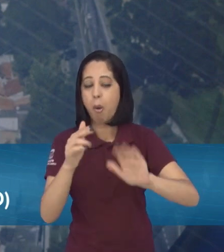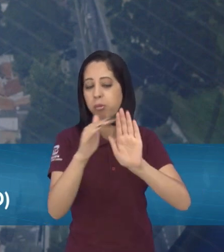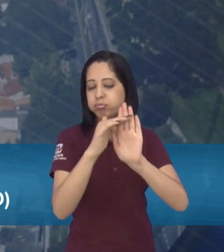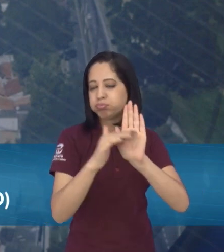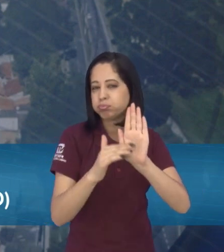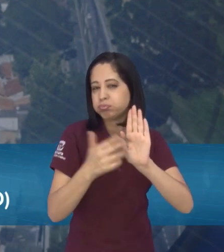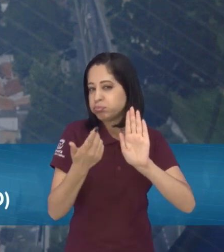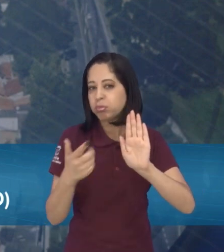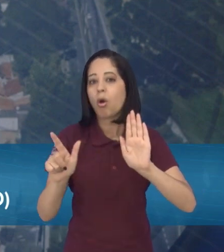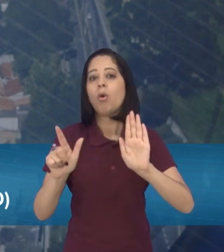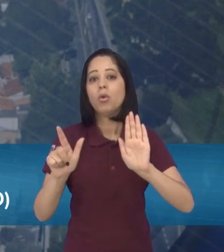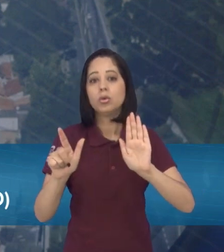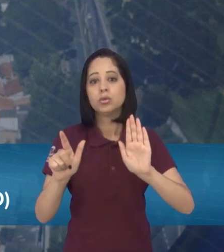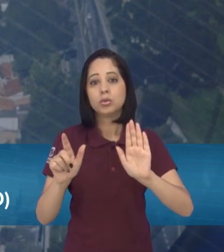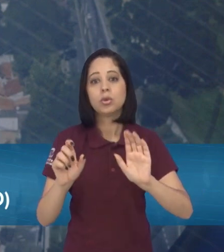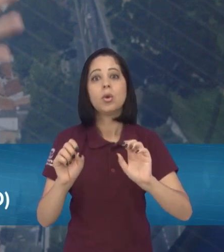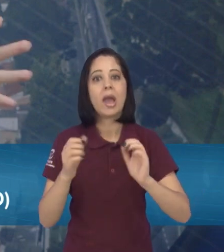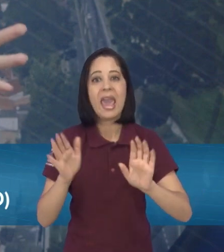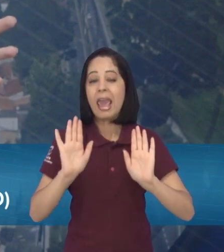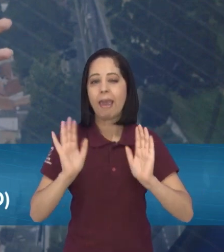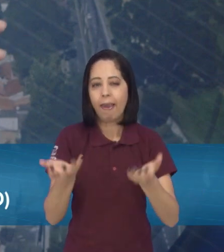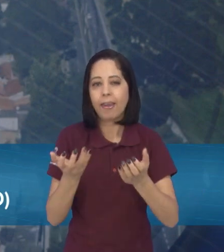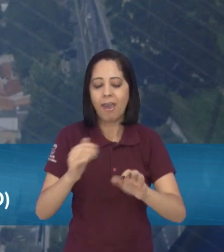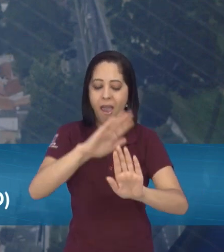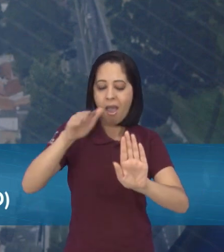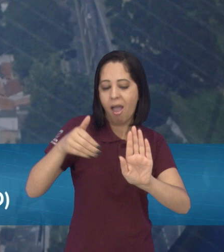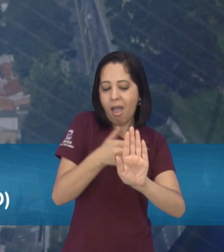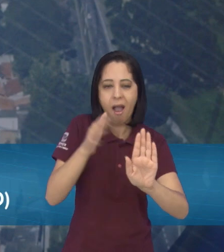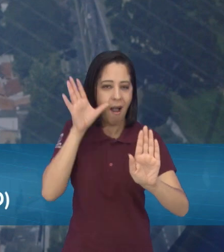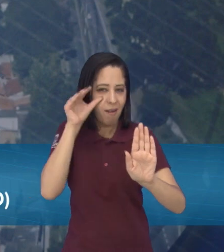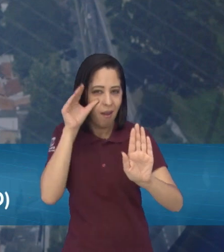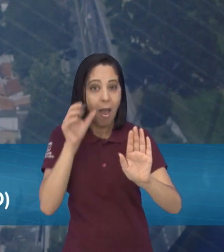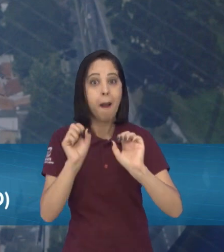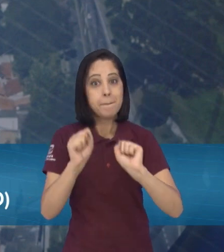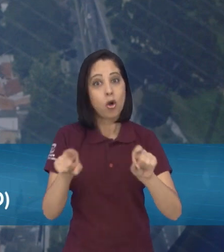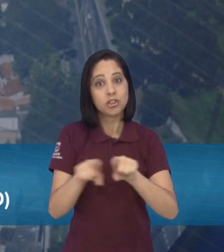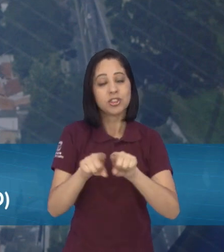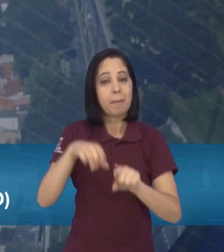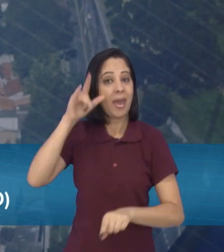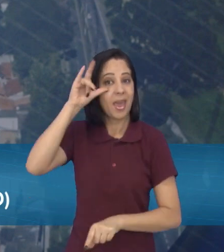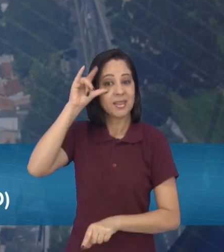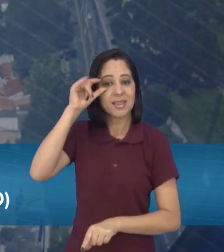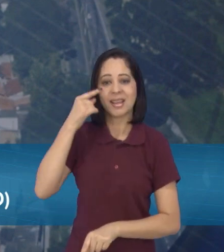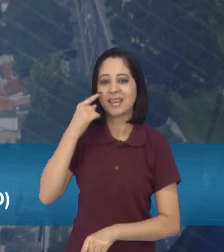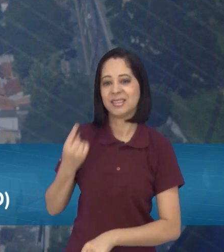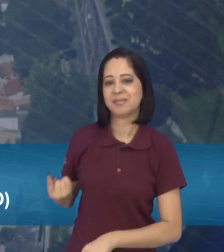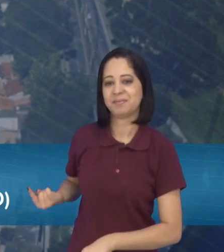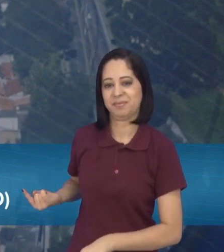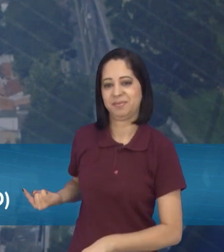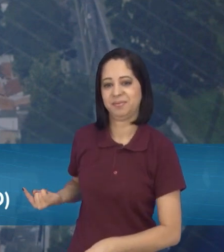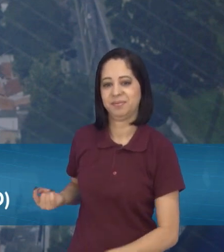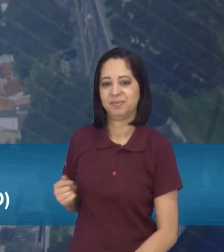programas da casa e conferir bastidores, vocês podem nos acompanhar também pelo Instagram, que é o